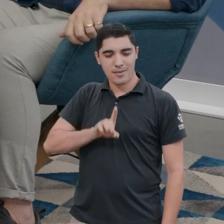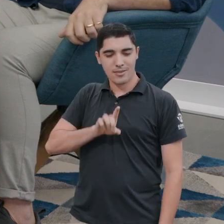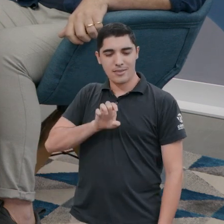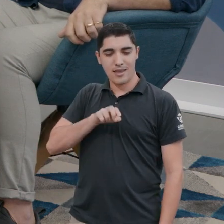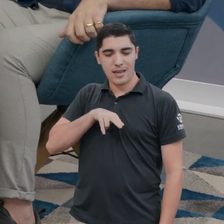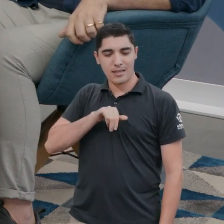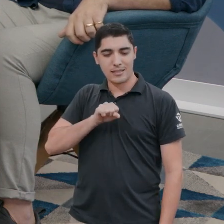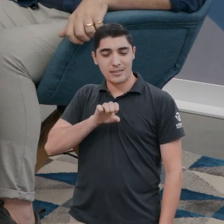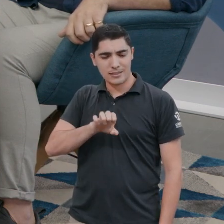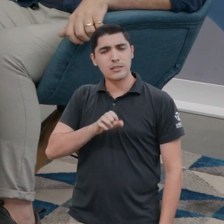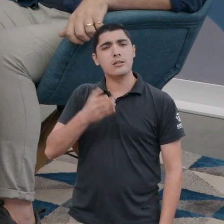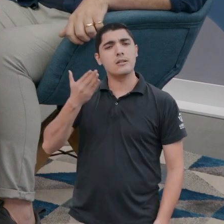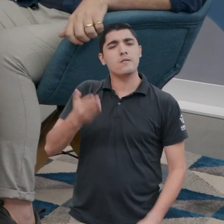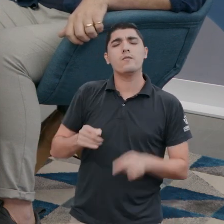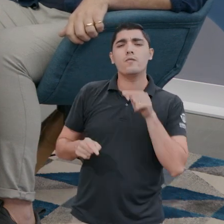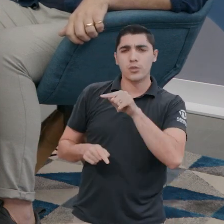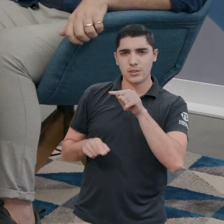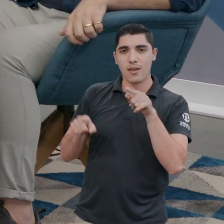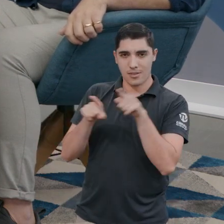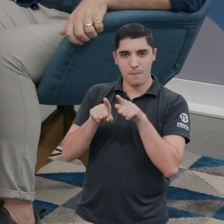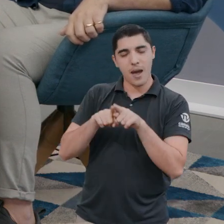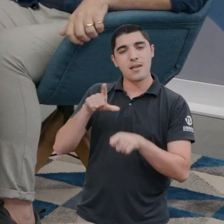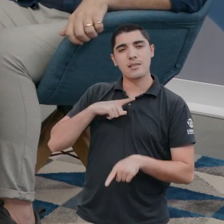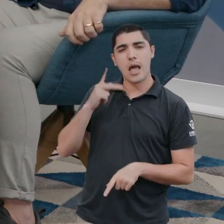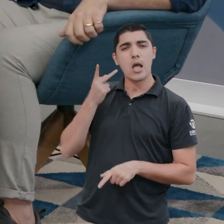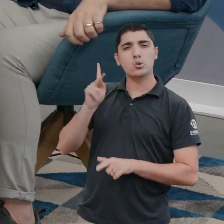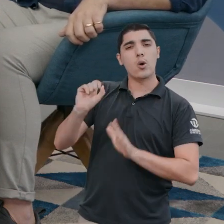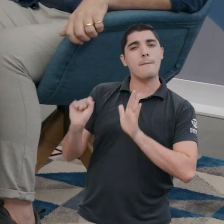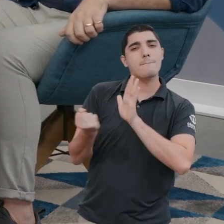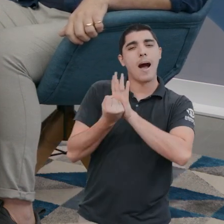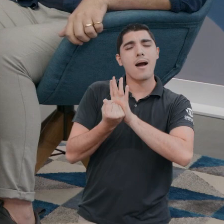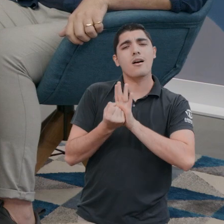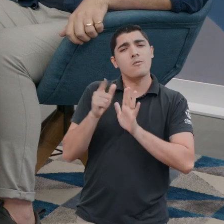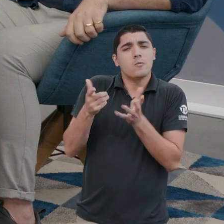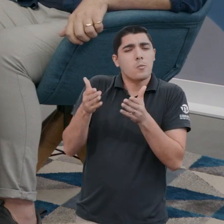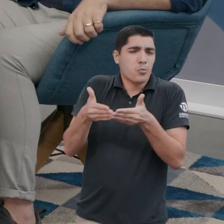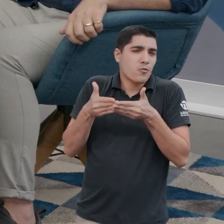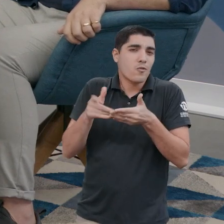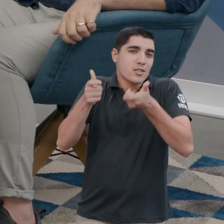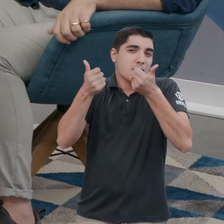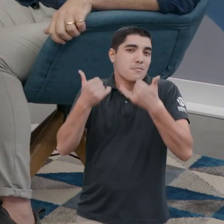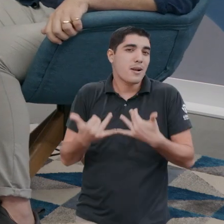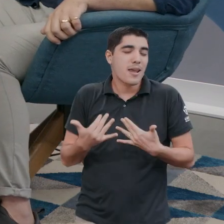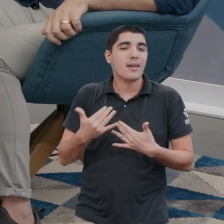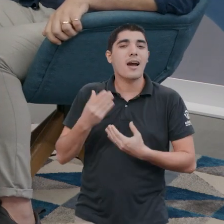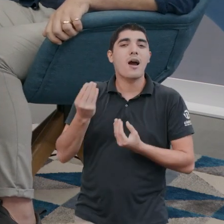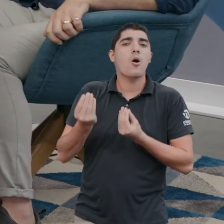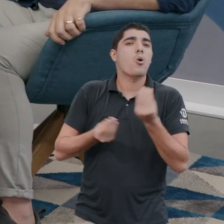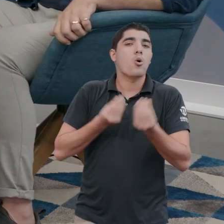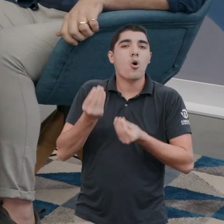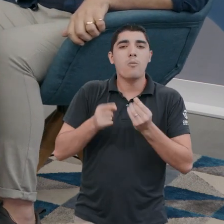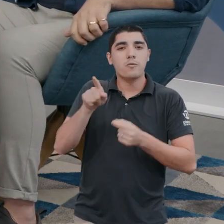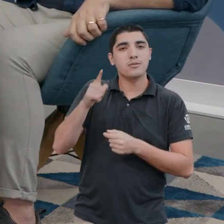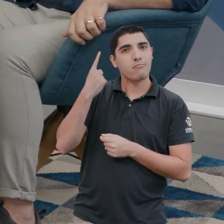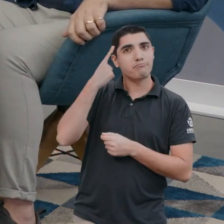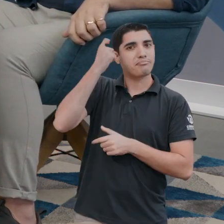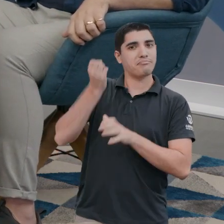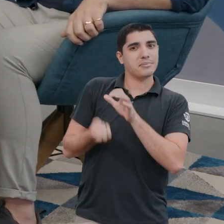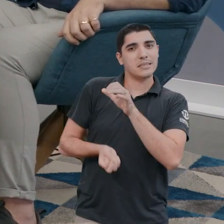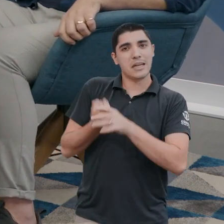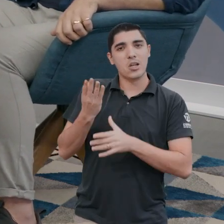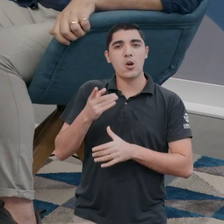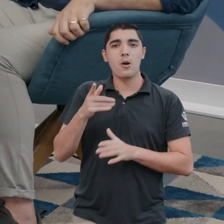Denise, você, Eduardo, também tem uma marca sua sustentável. Sim. Eu queria que você contasse um pouquinho pra gente de onde veio